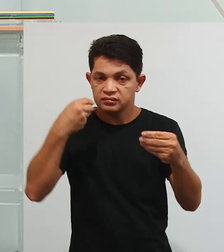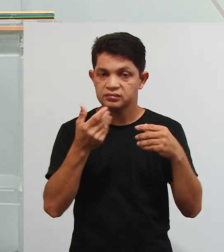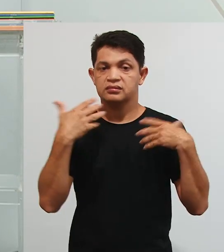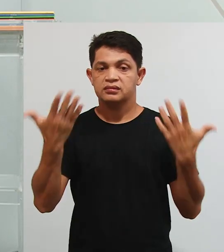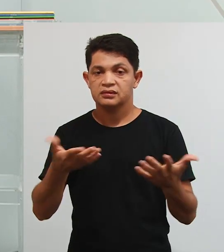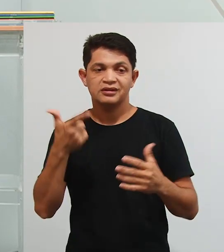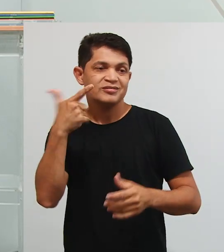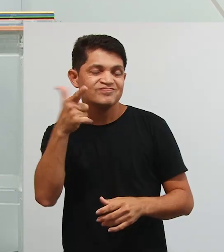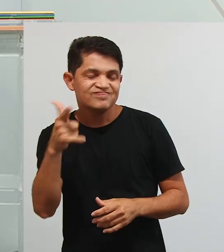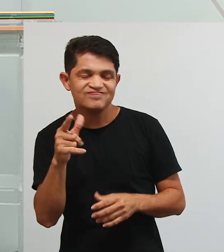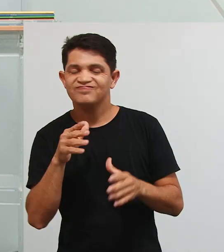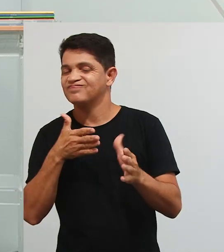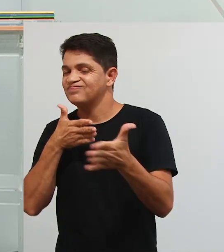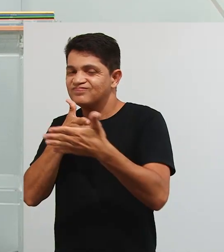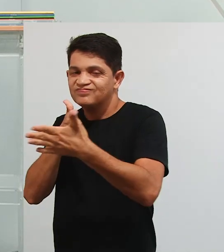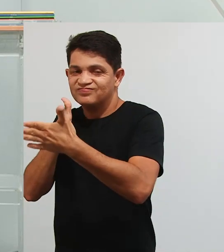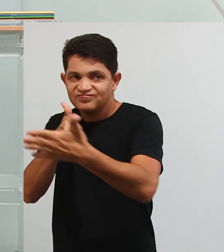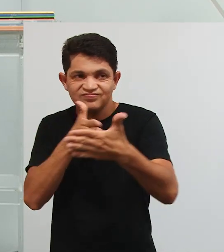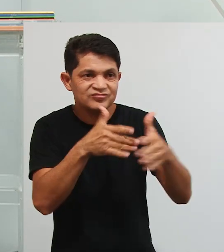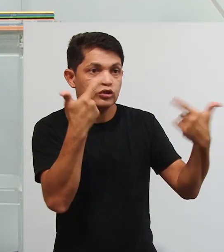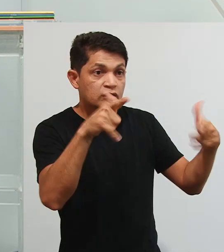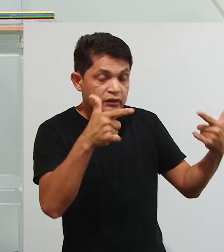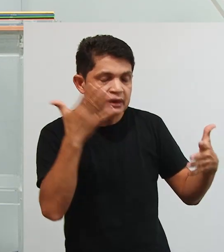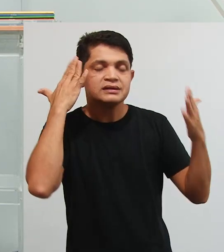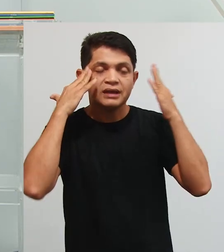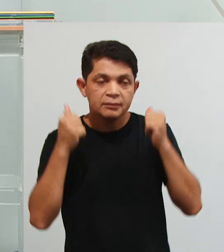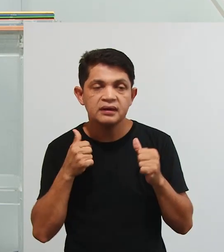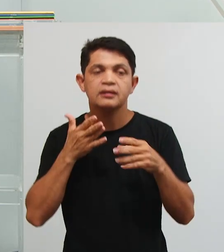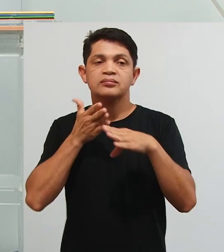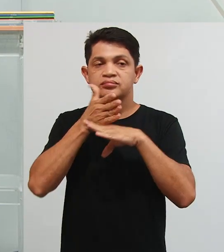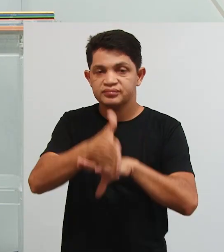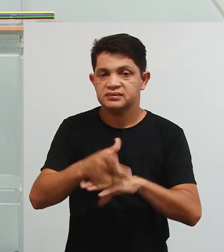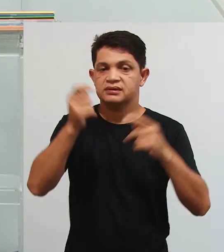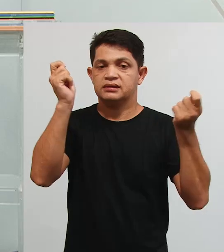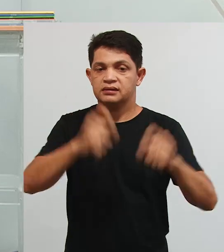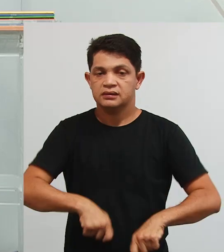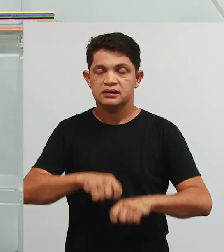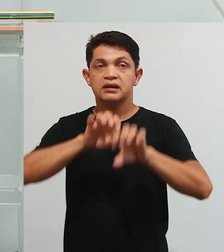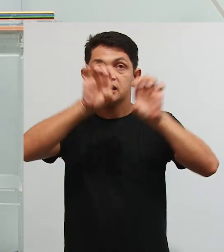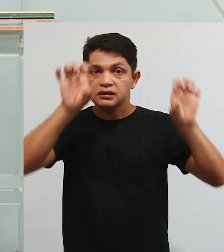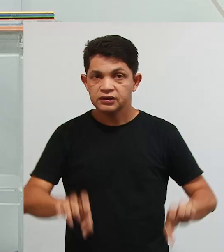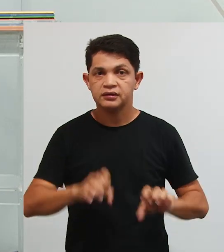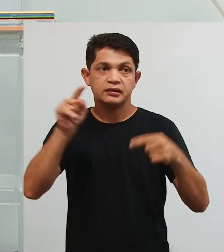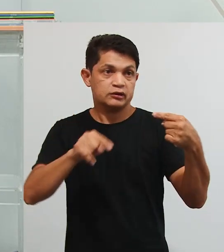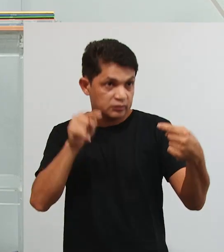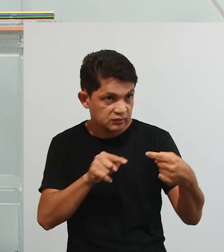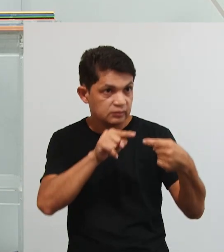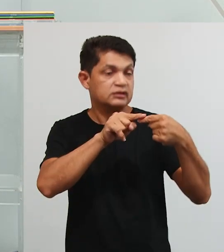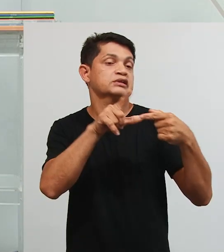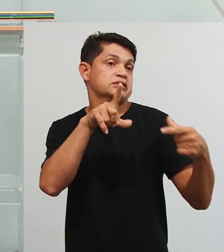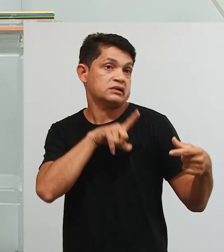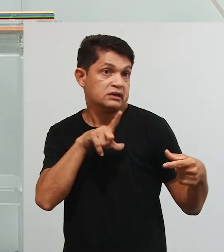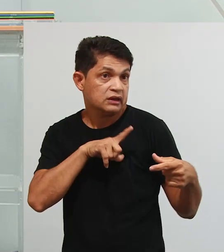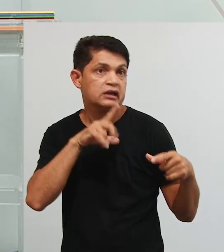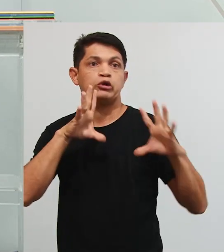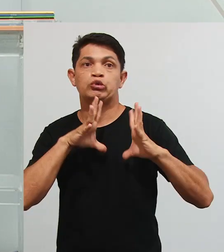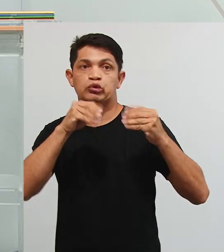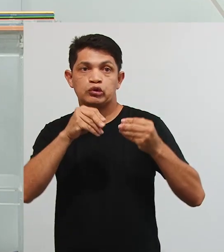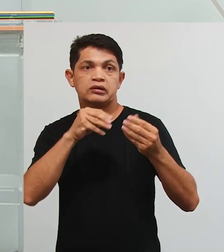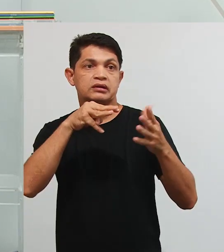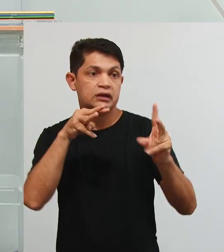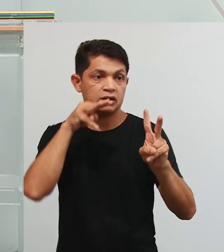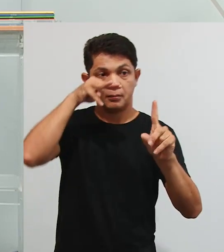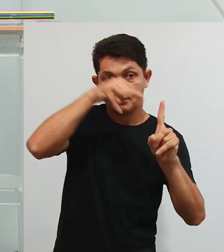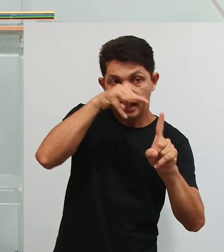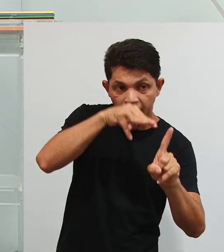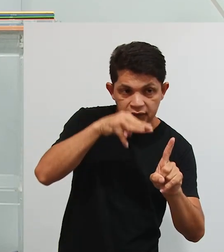não têm esse rigor metodológico do ponto de vista estrutural, que tem que ter objetivo, que tem que ter meta,